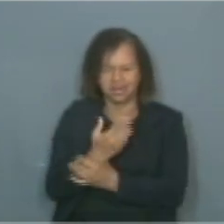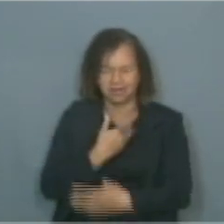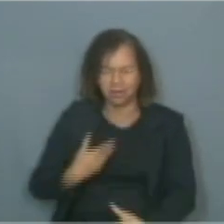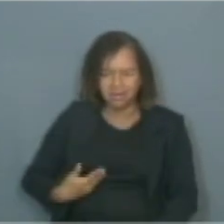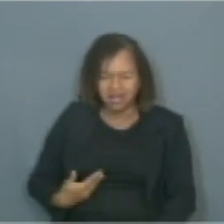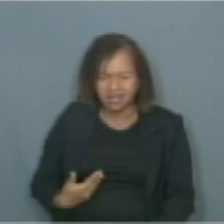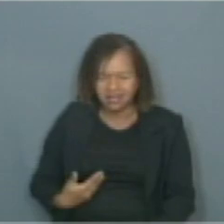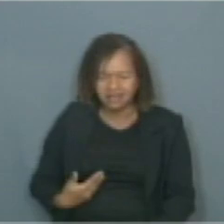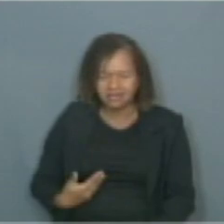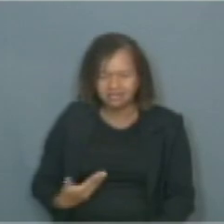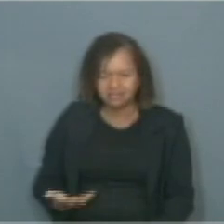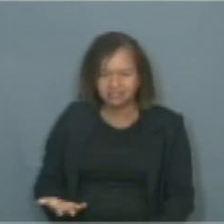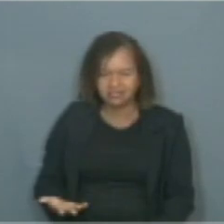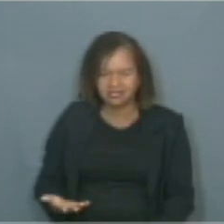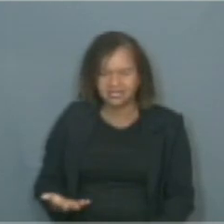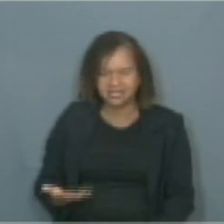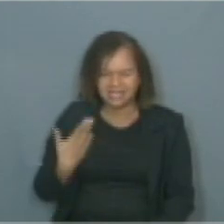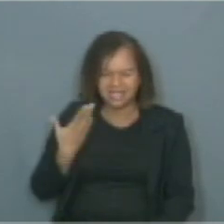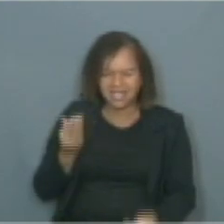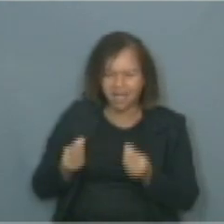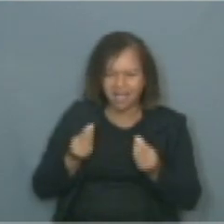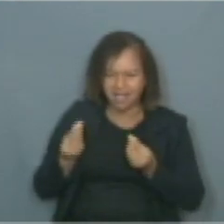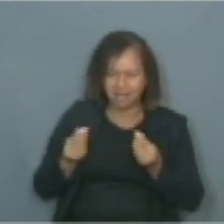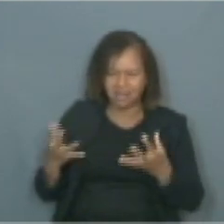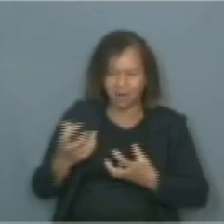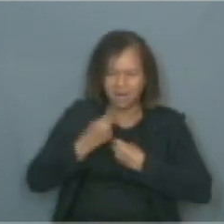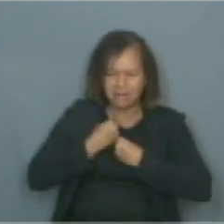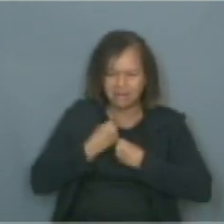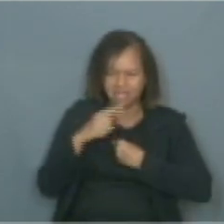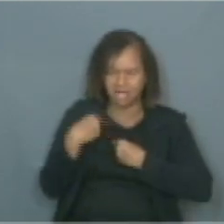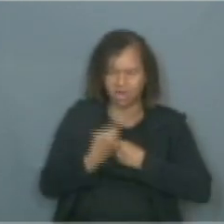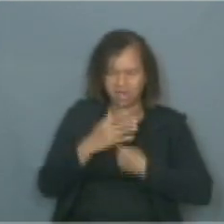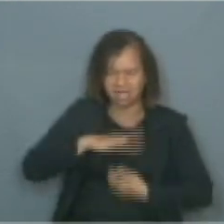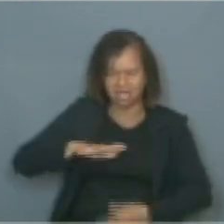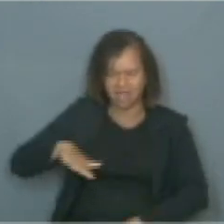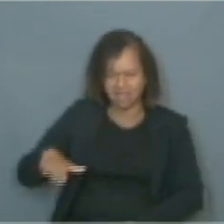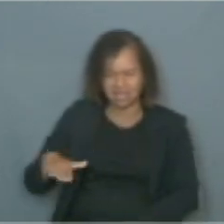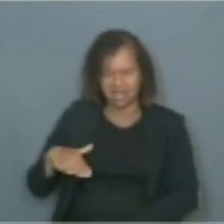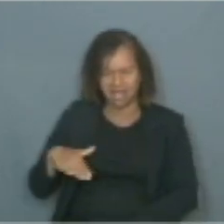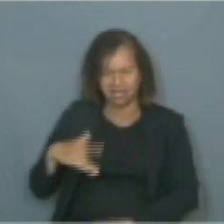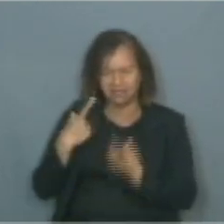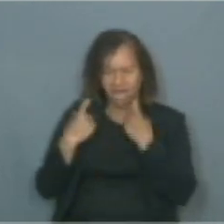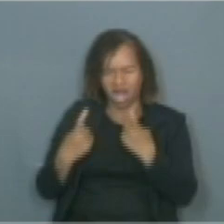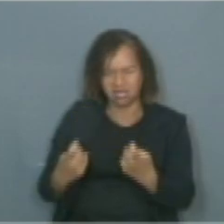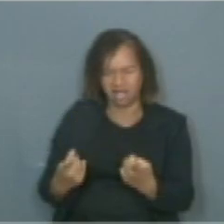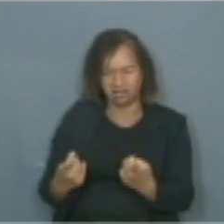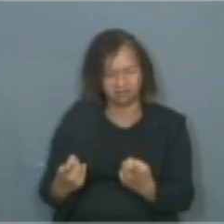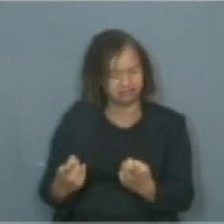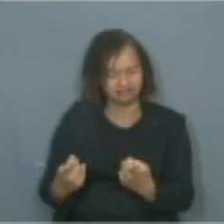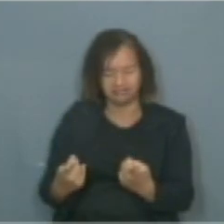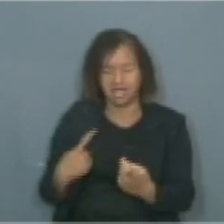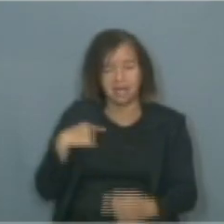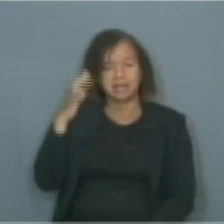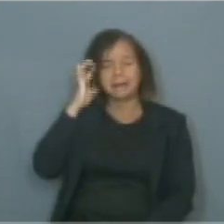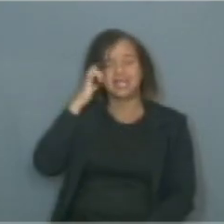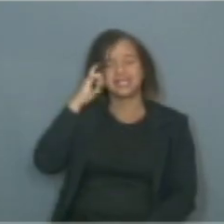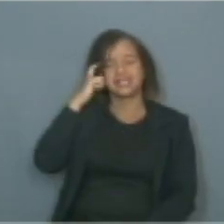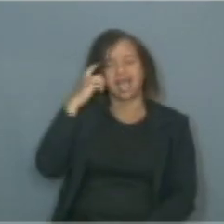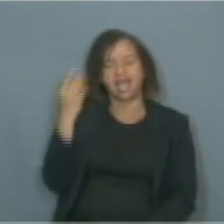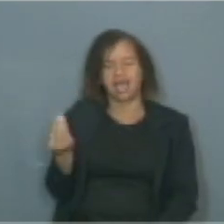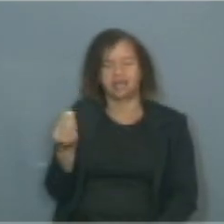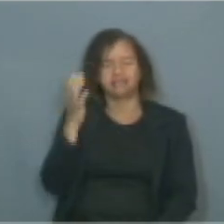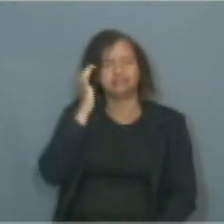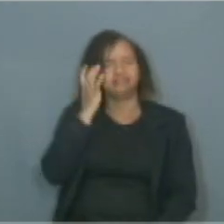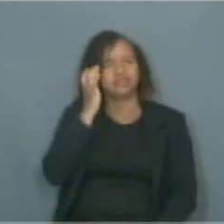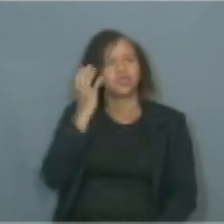pública? Isso é prática de acolhimento das nossas crianças em situação de violência? A gente precisa pensar sobre isso. Quando